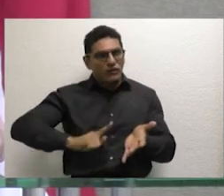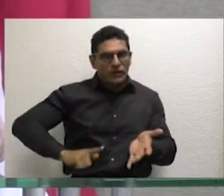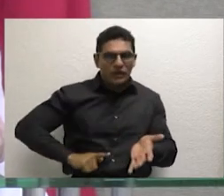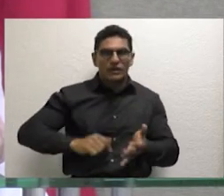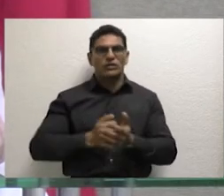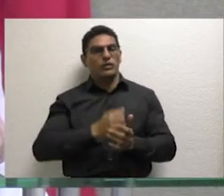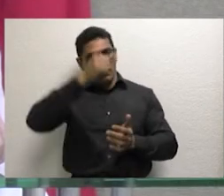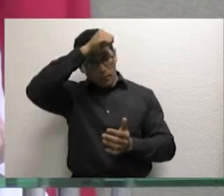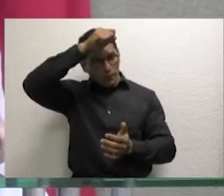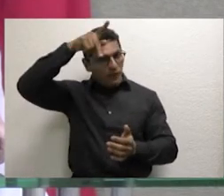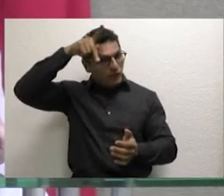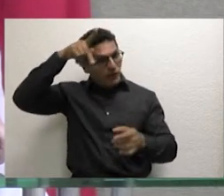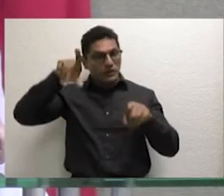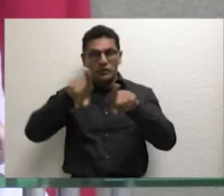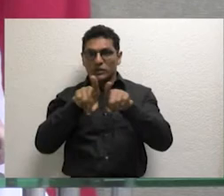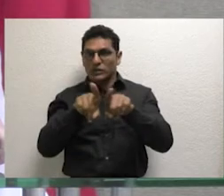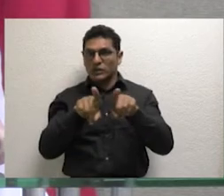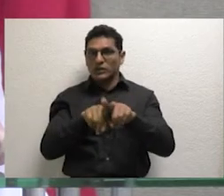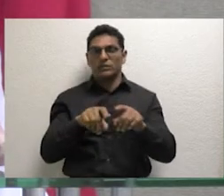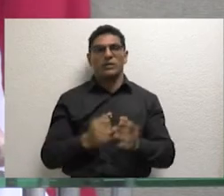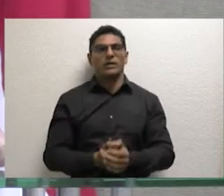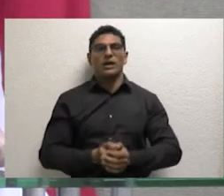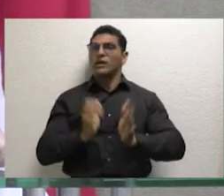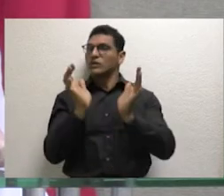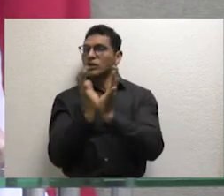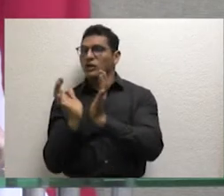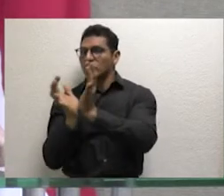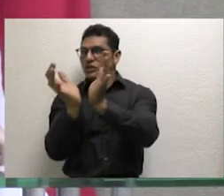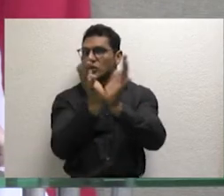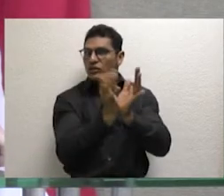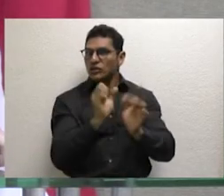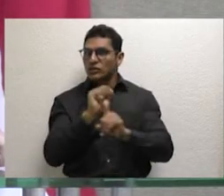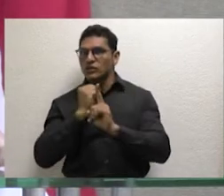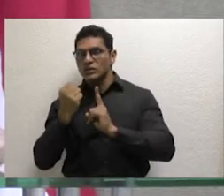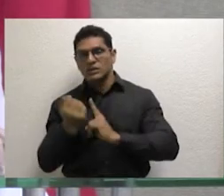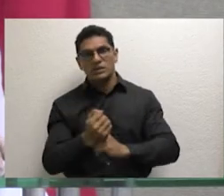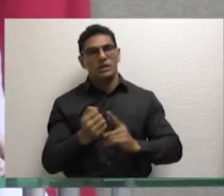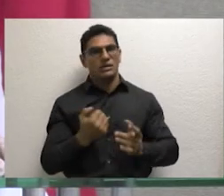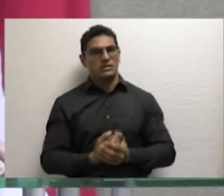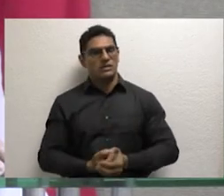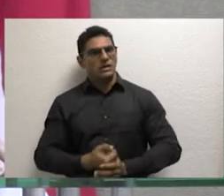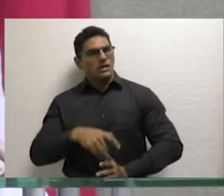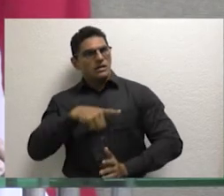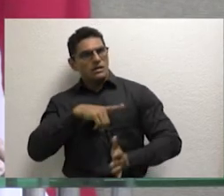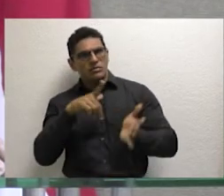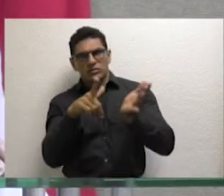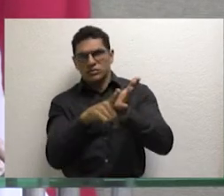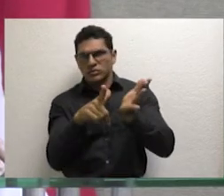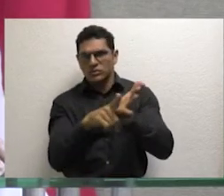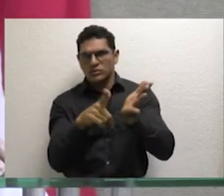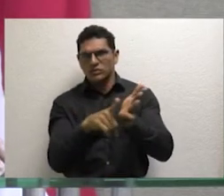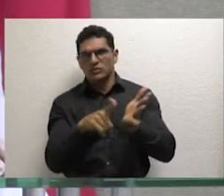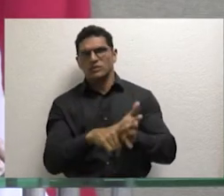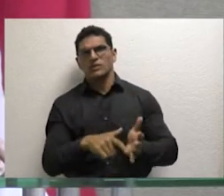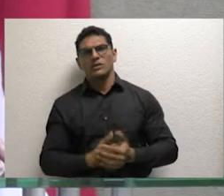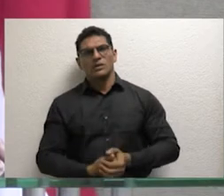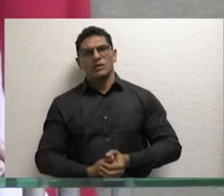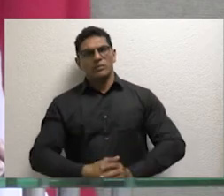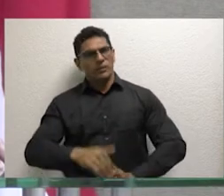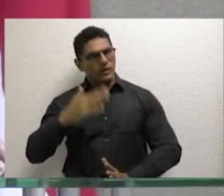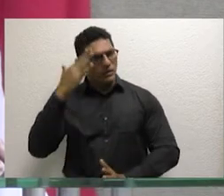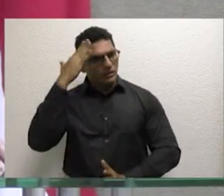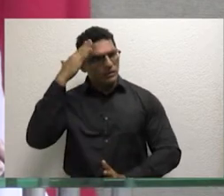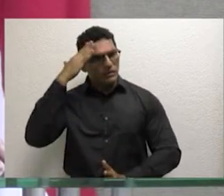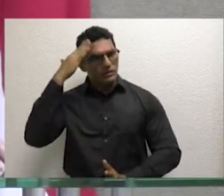prefeito as entidades de classe temos esse conteúdo bem entendido